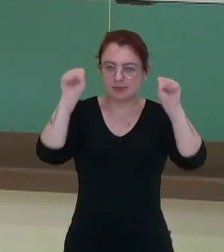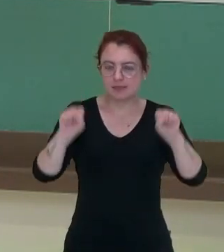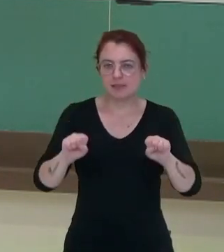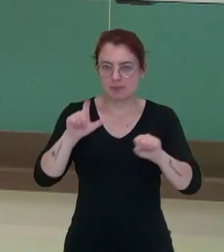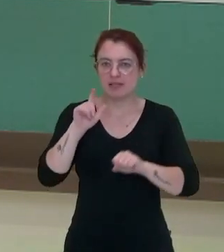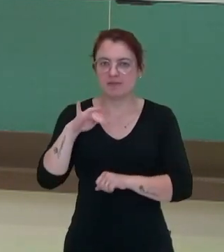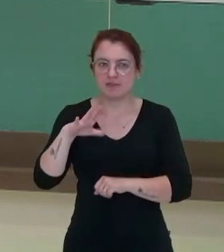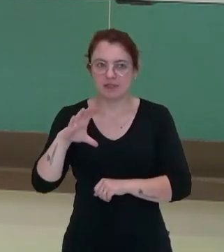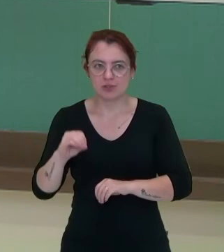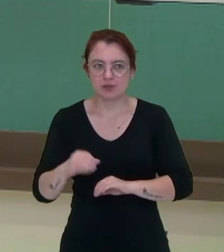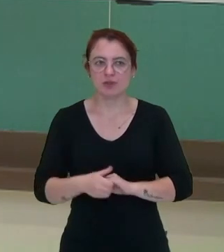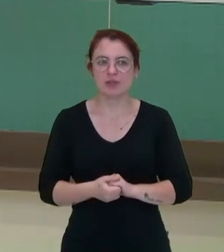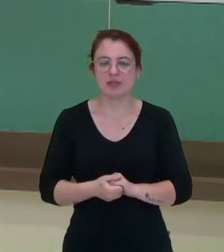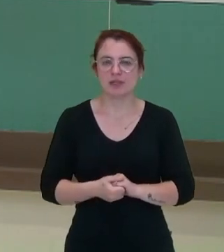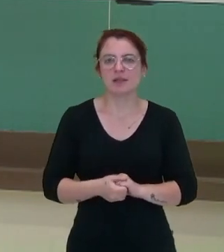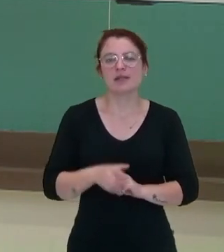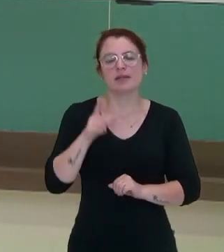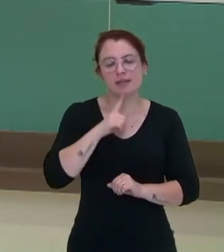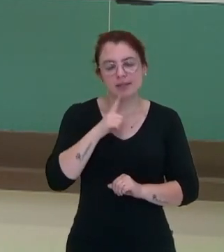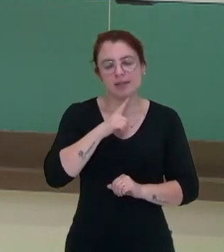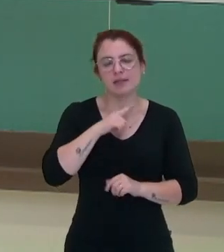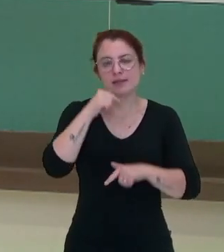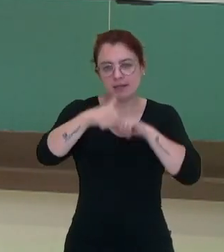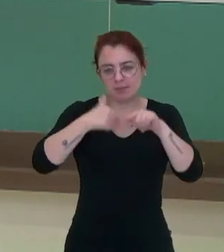linfático: conduzir a linfa,